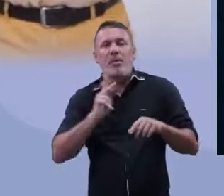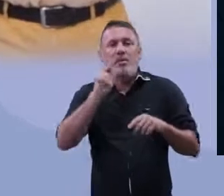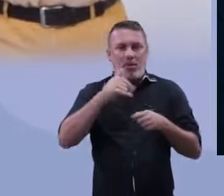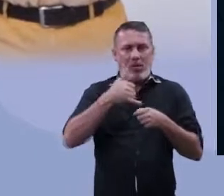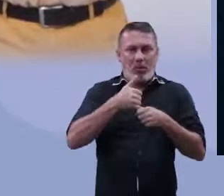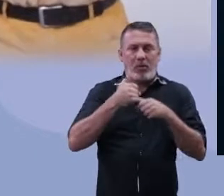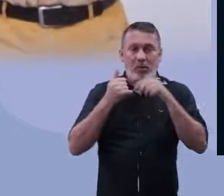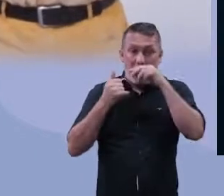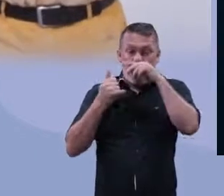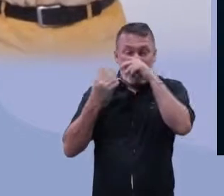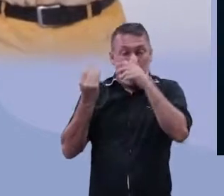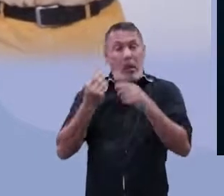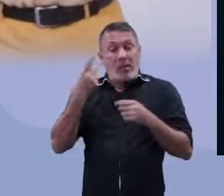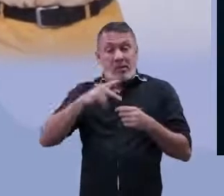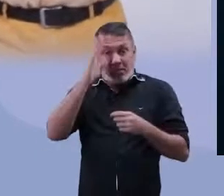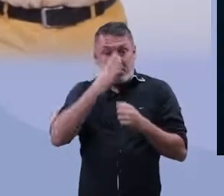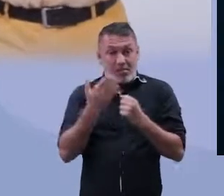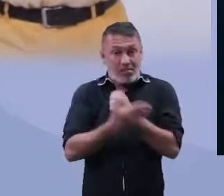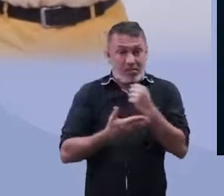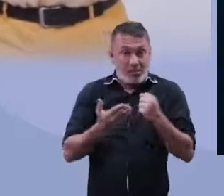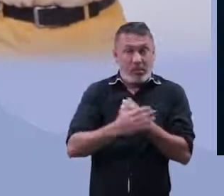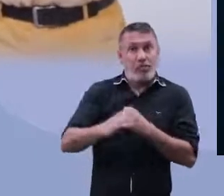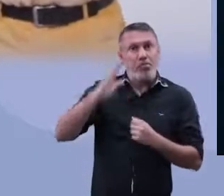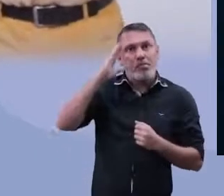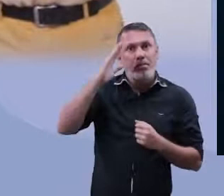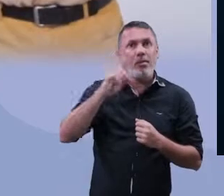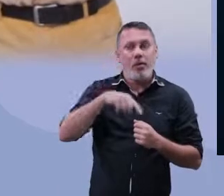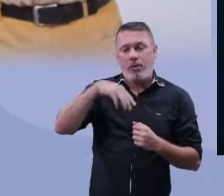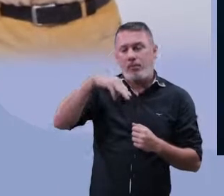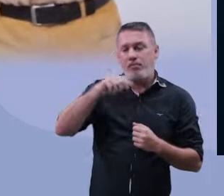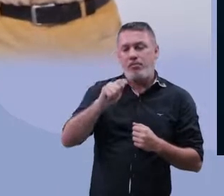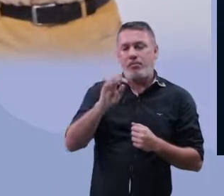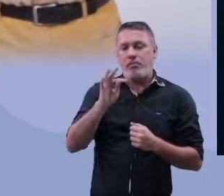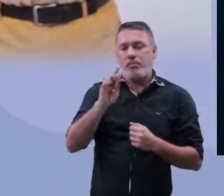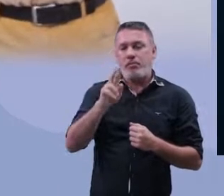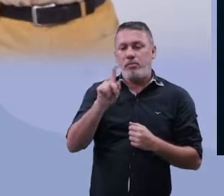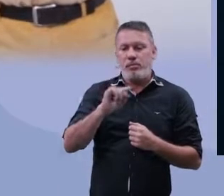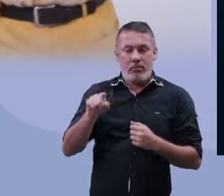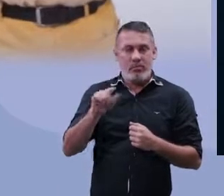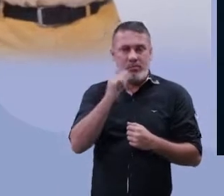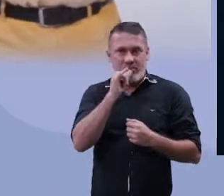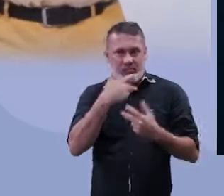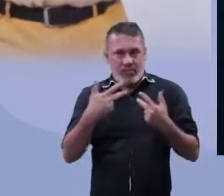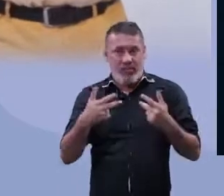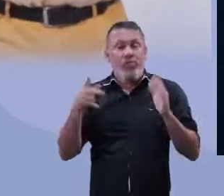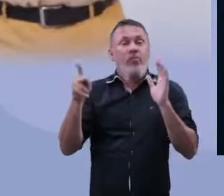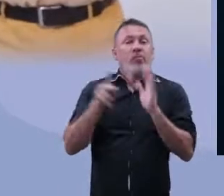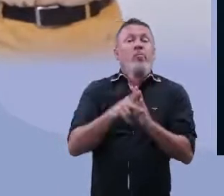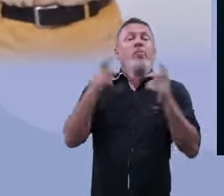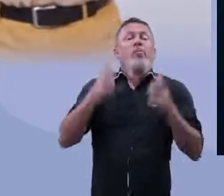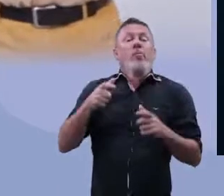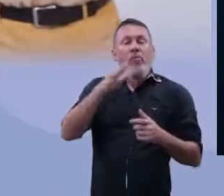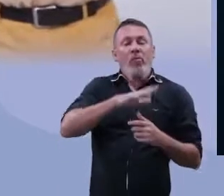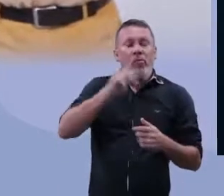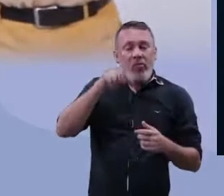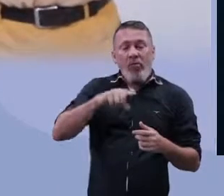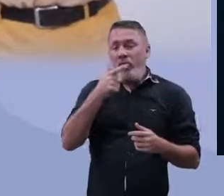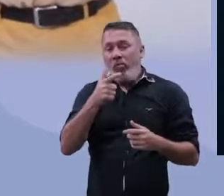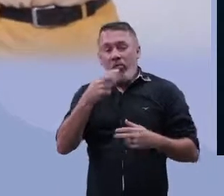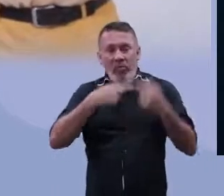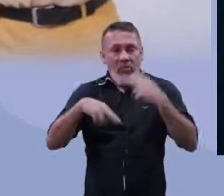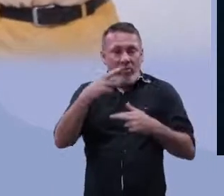da nossa base energética ou da nossa matriz energética advém de fontes